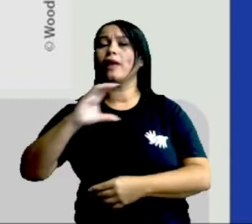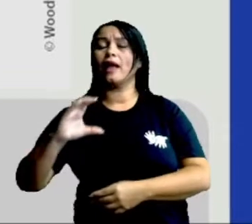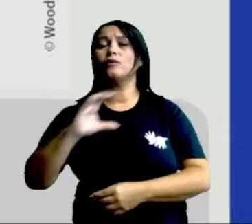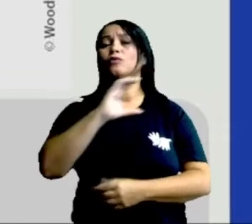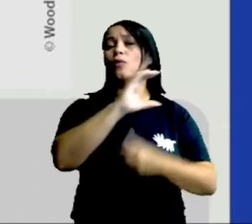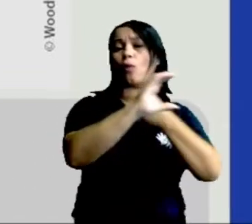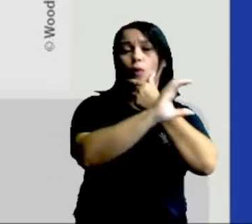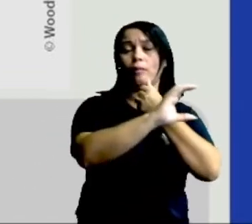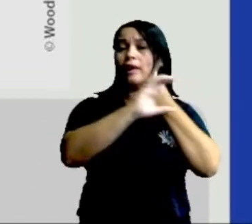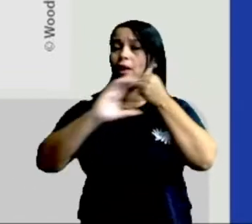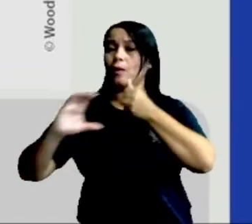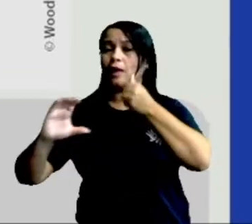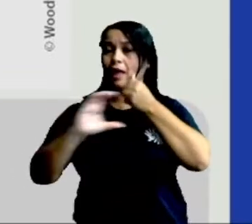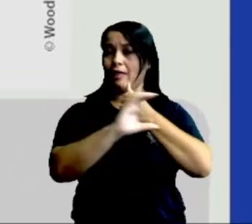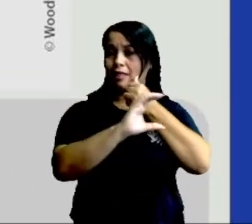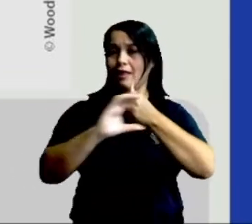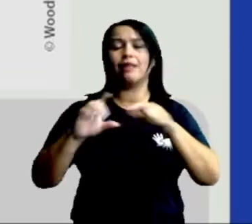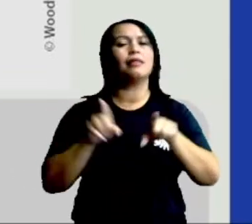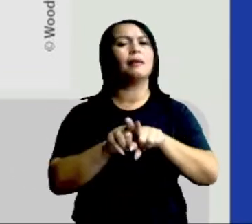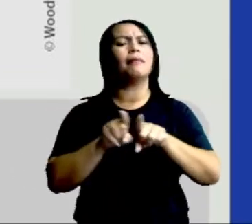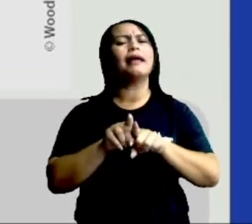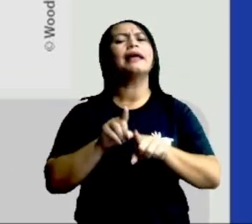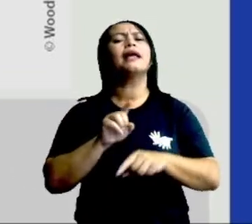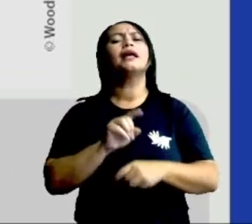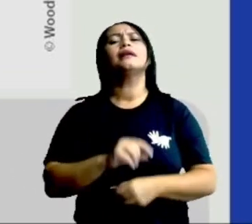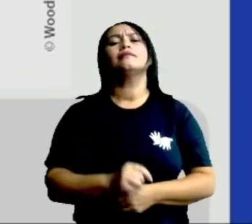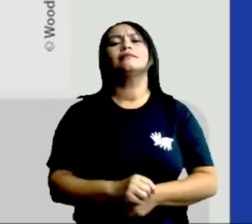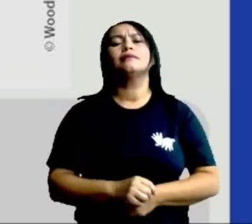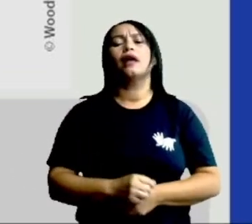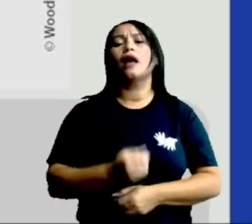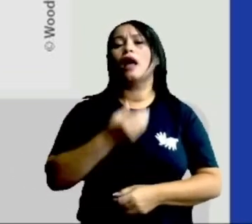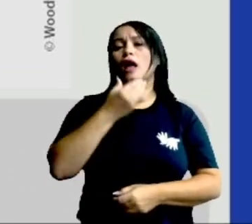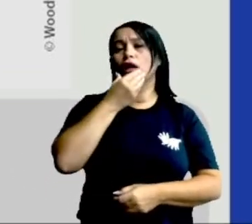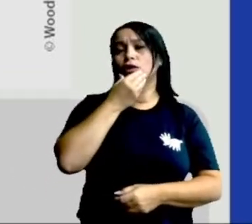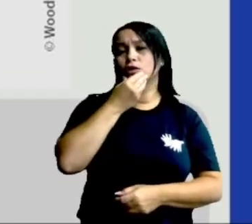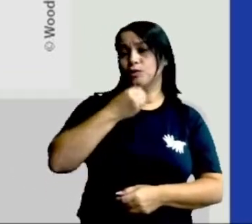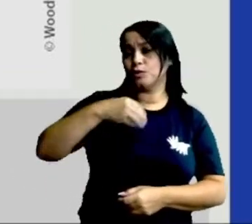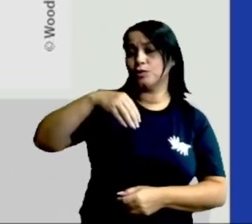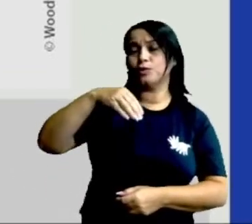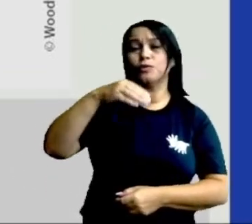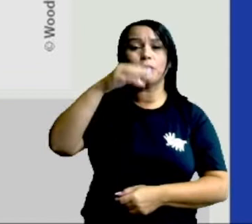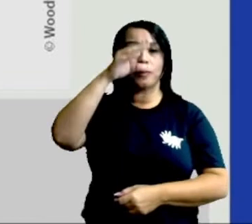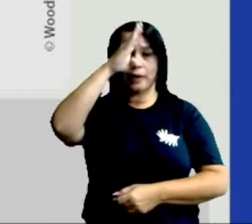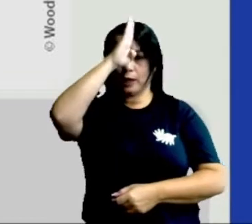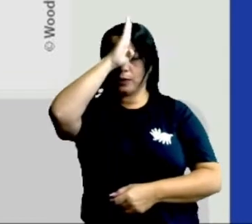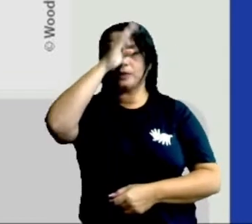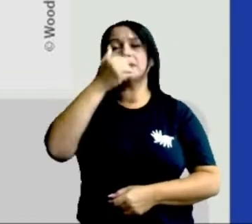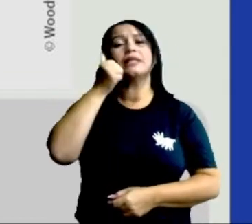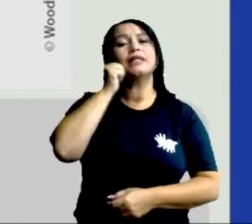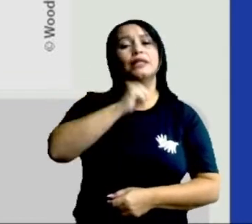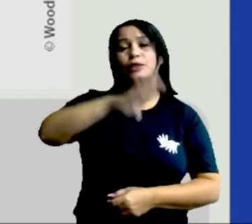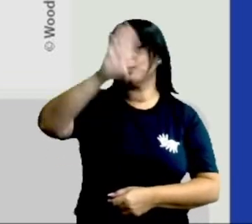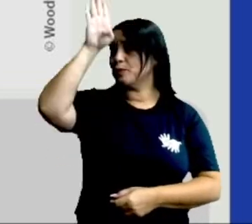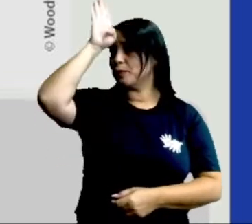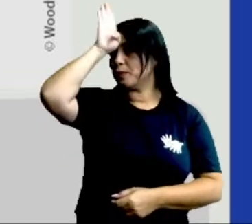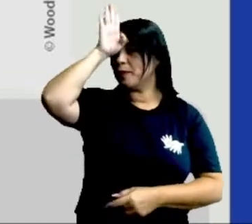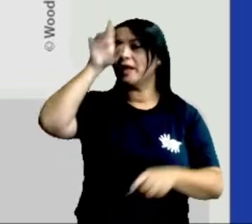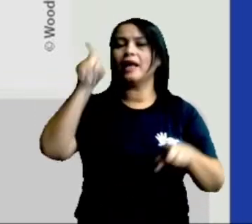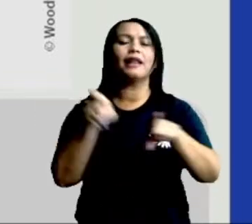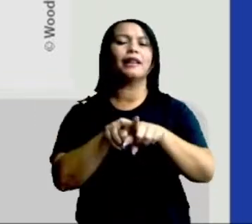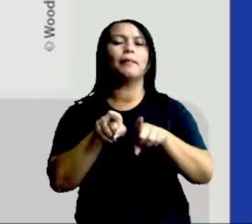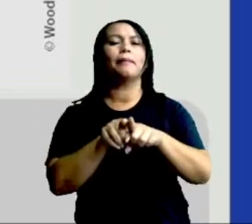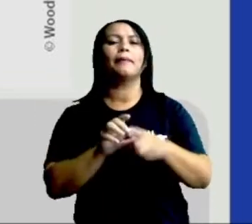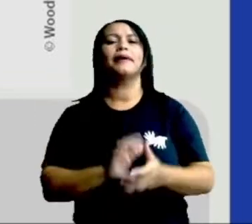nosso cunhado e cunhada. Sobrino e sobrina, que são os nossos sobrinhos.